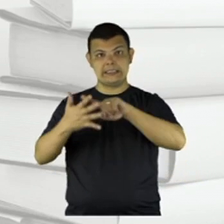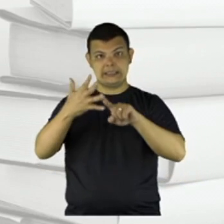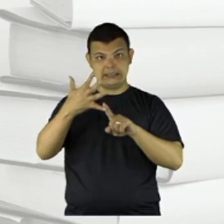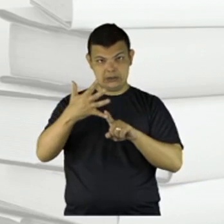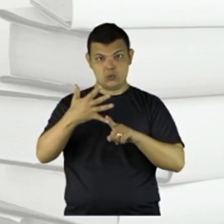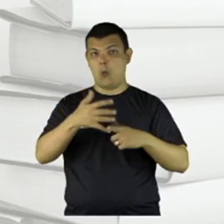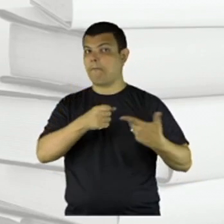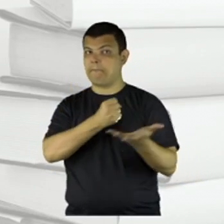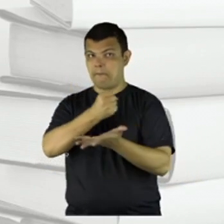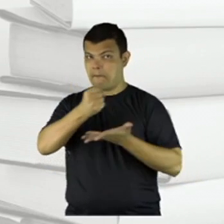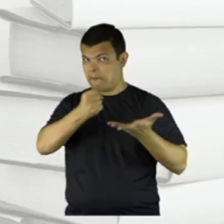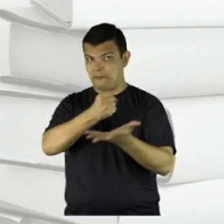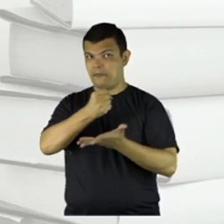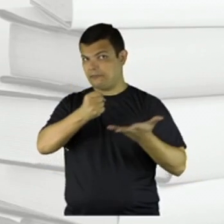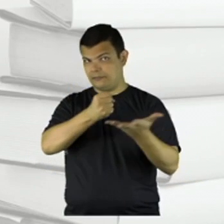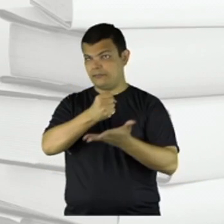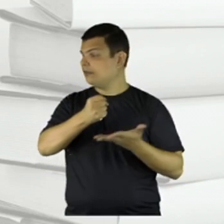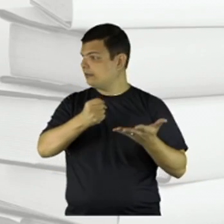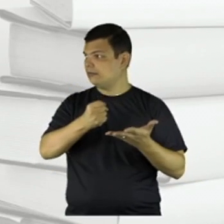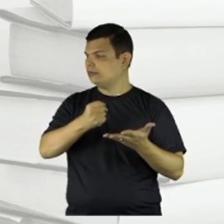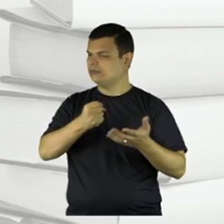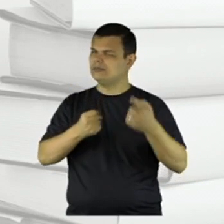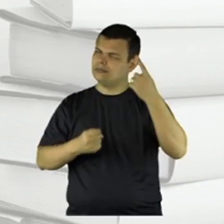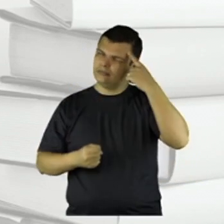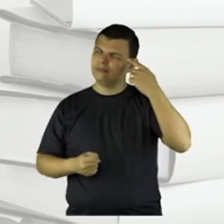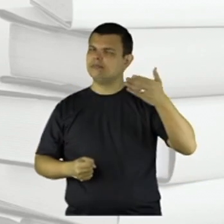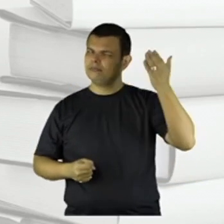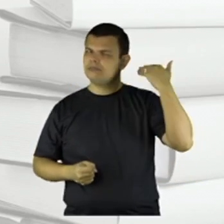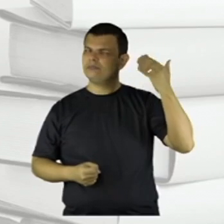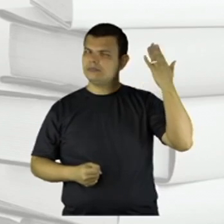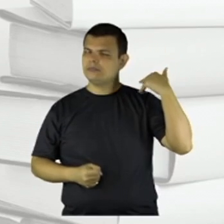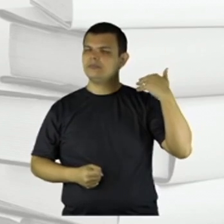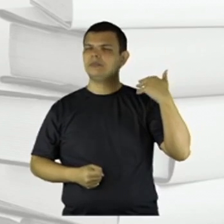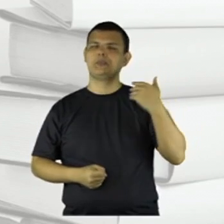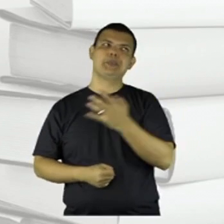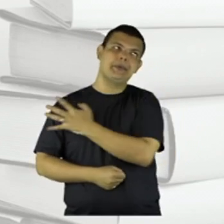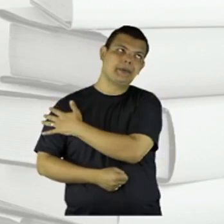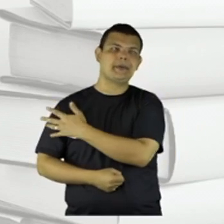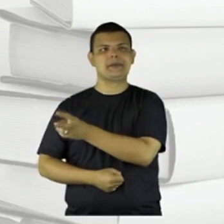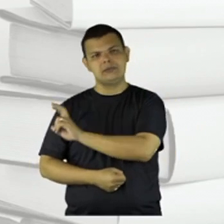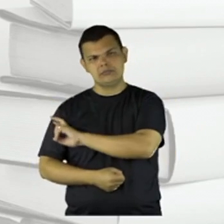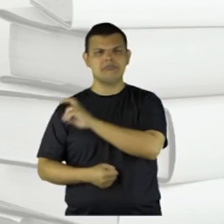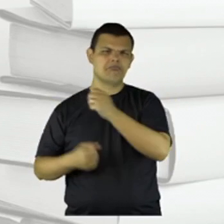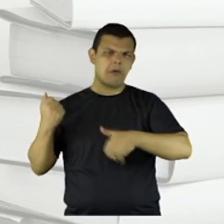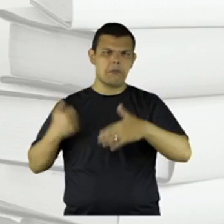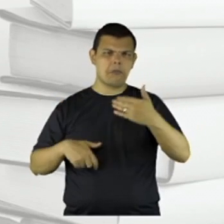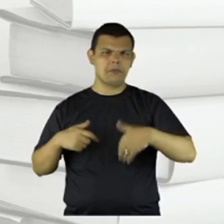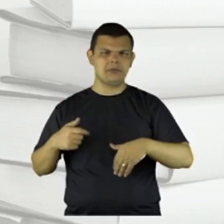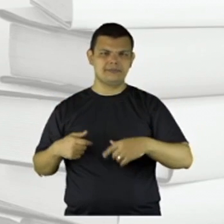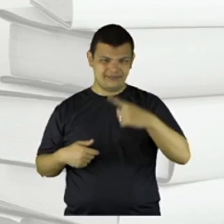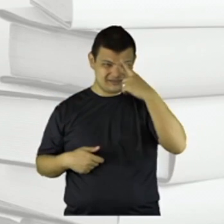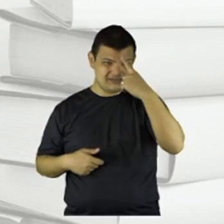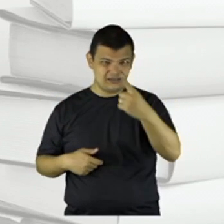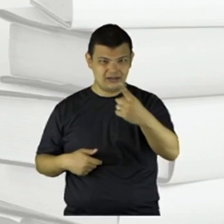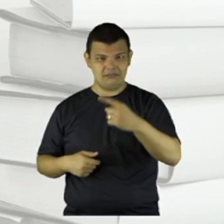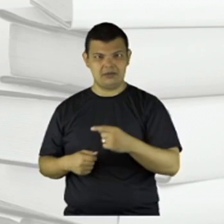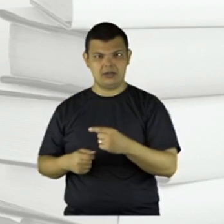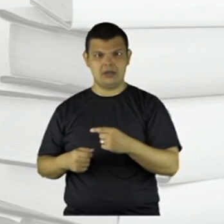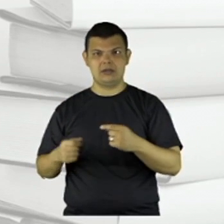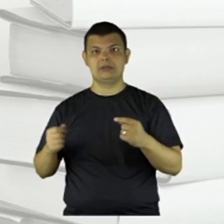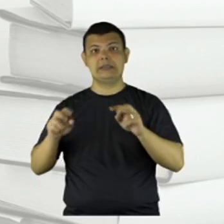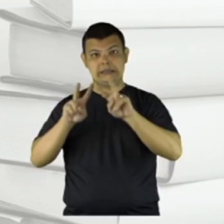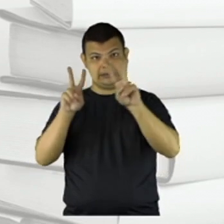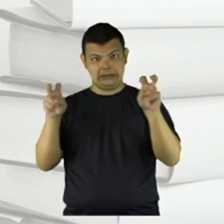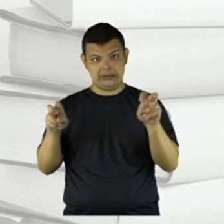os 5 princípios que a gente viu lá nos ciclos anteriores. Lembra quando nós falávamos de luta,